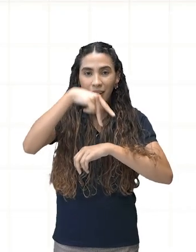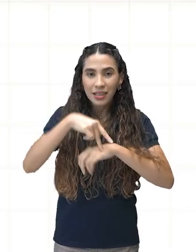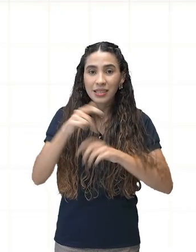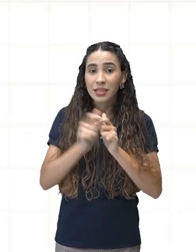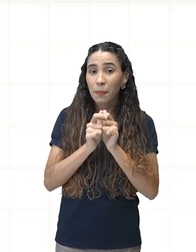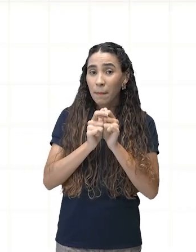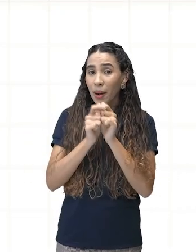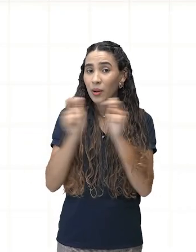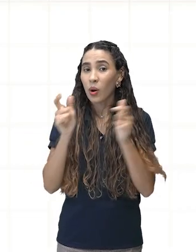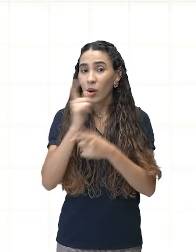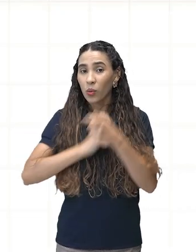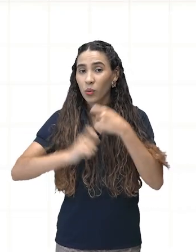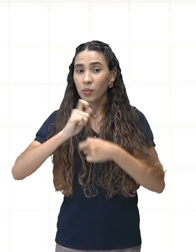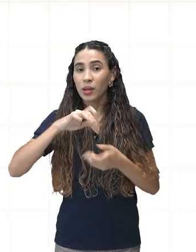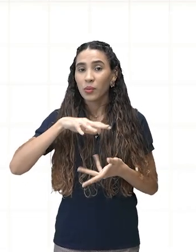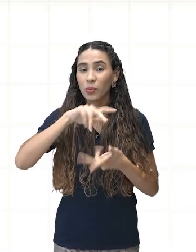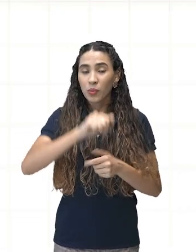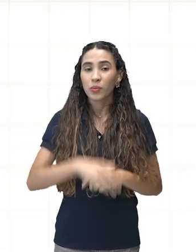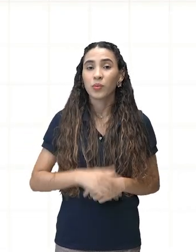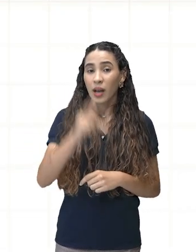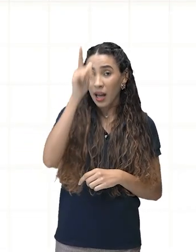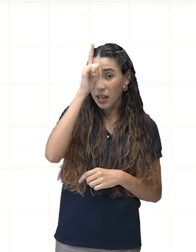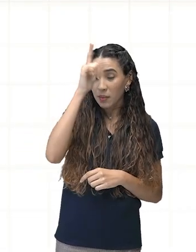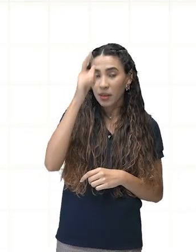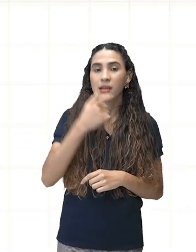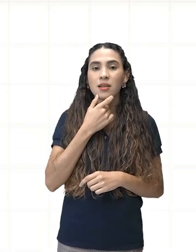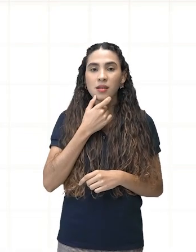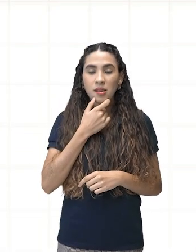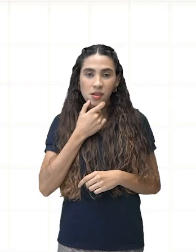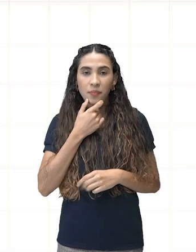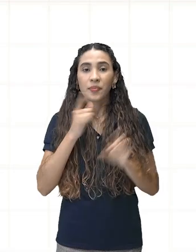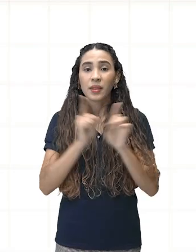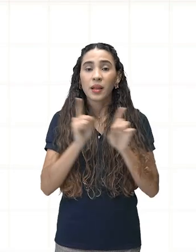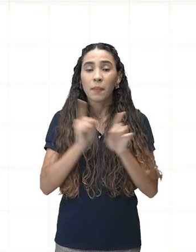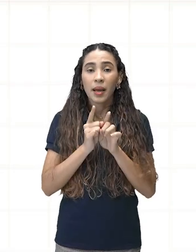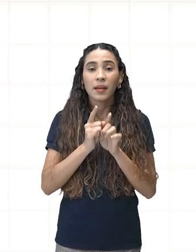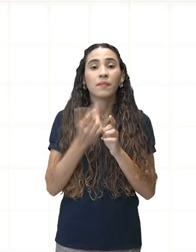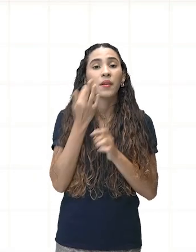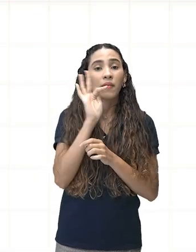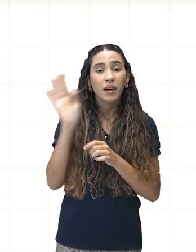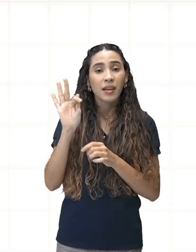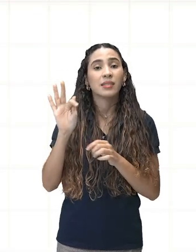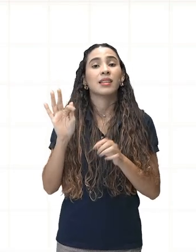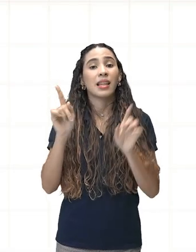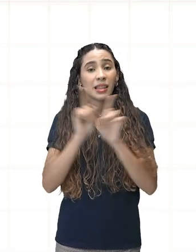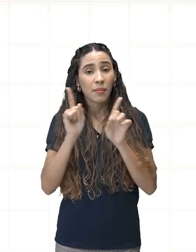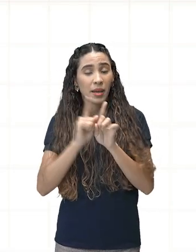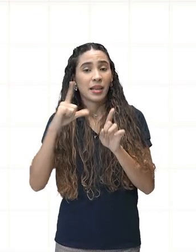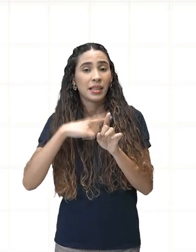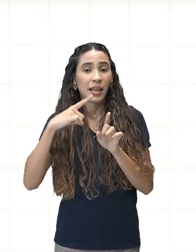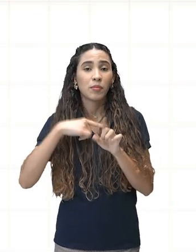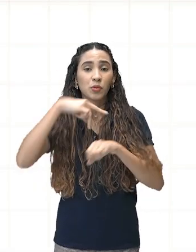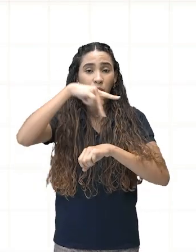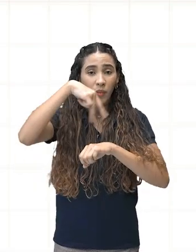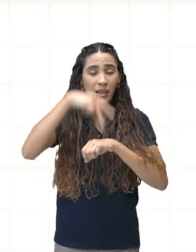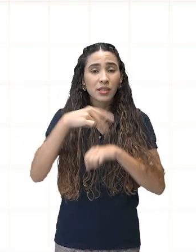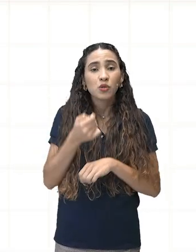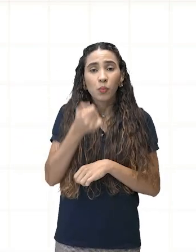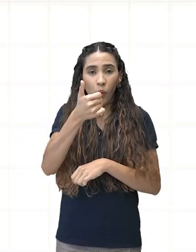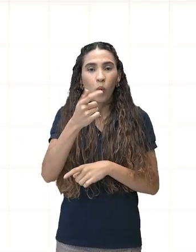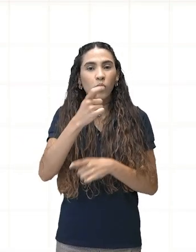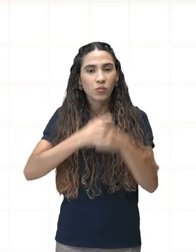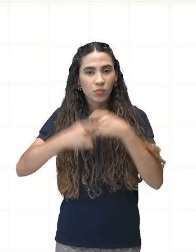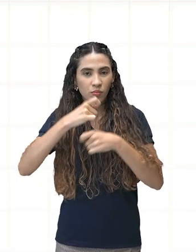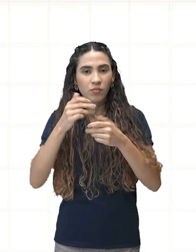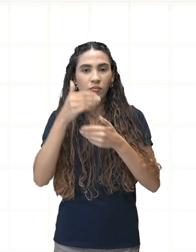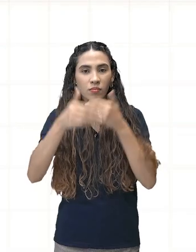as maiores economias do mundo, Alemanha, Reino Unido, França, por exemplo, temos países menos expressivos do ponto de vista